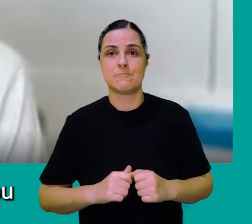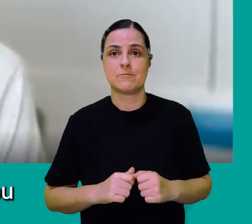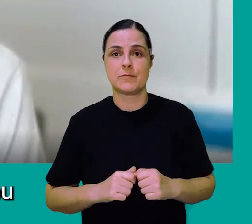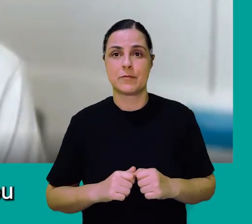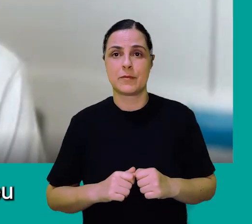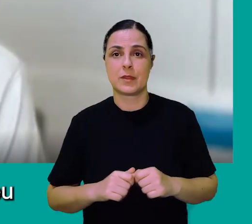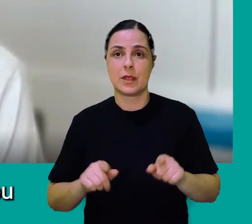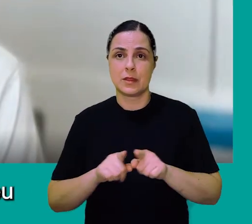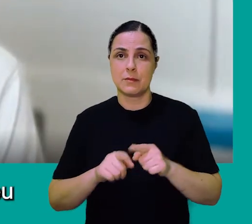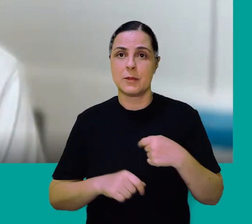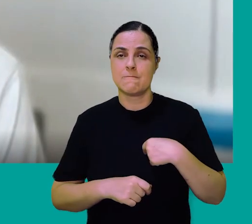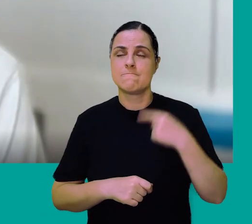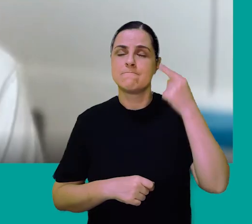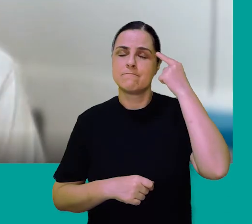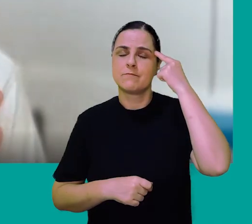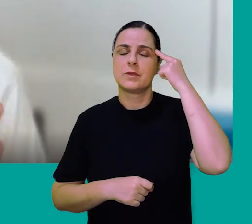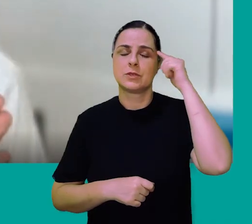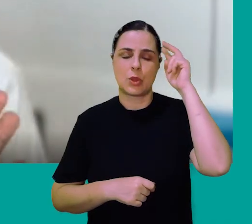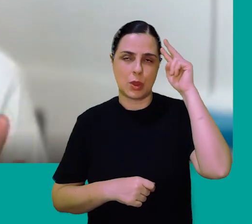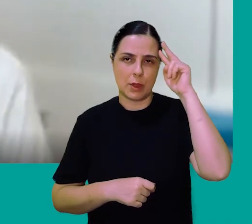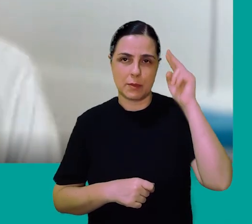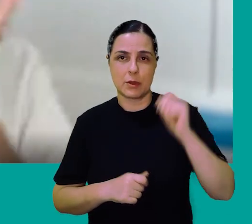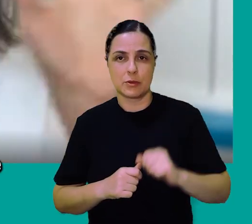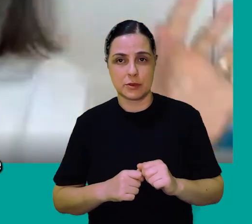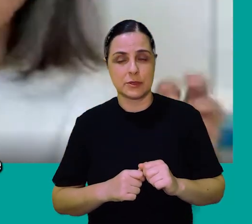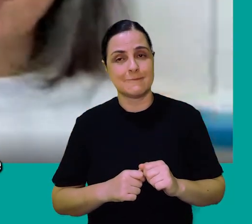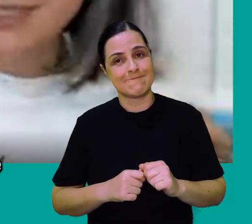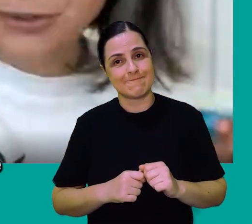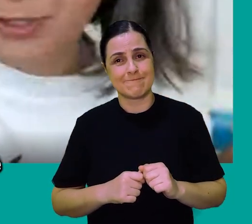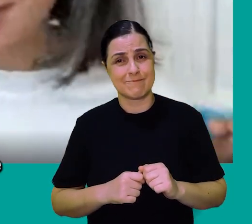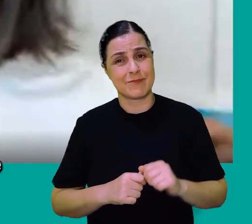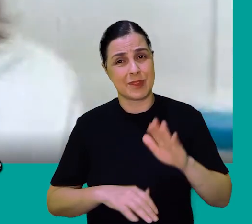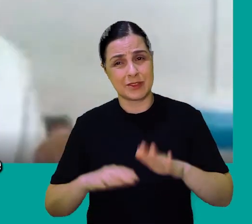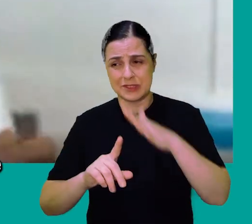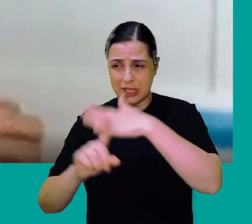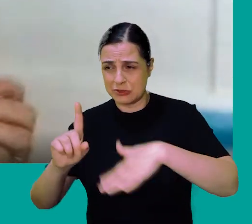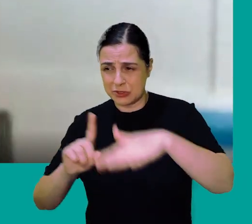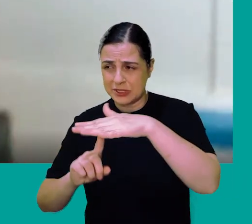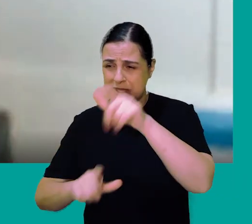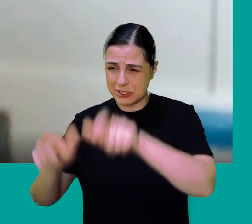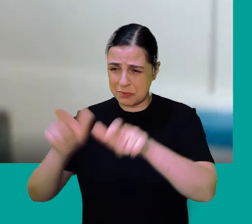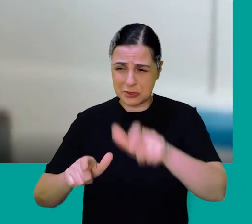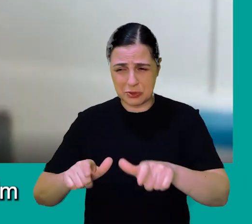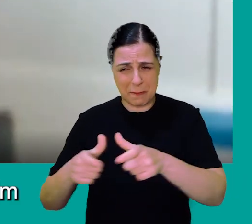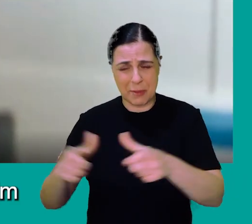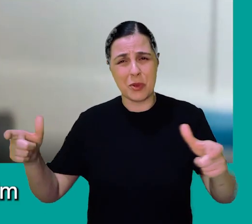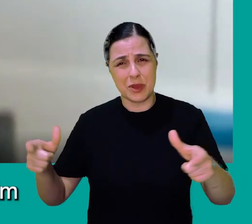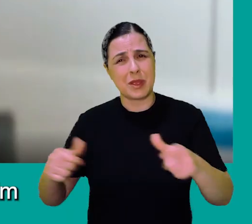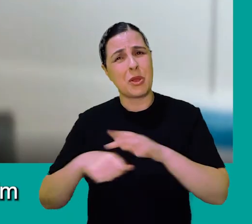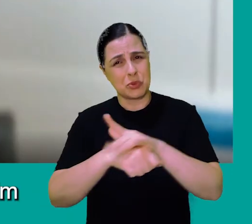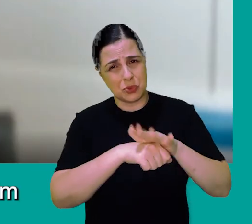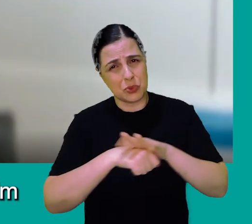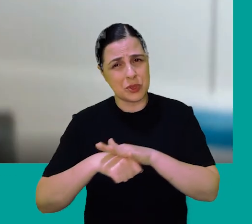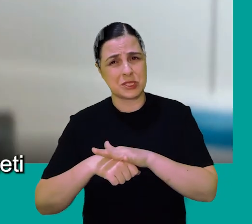eu estava lembrando aqui que eu acho que todos nós somos vítimas, né? Somos sintomas dessa sociedade doente. Eu acho que eu